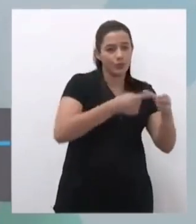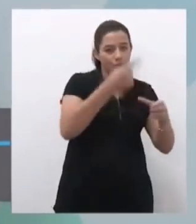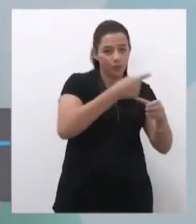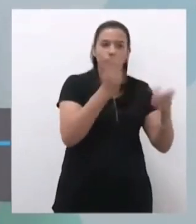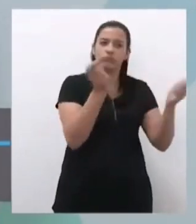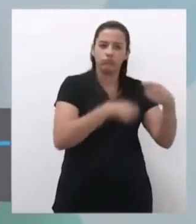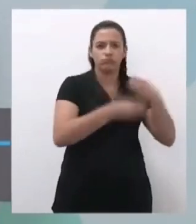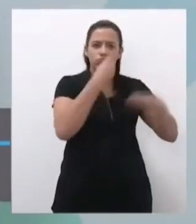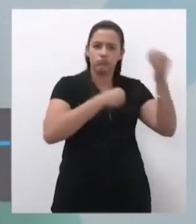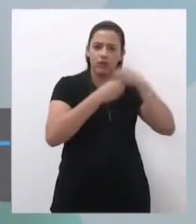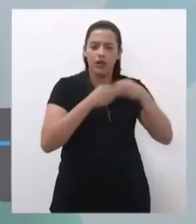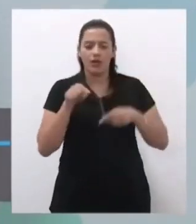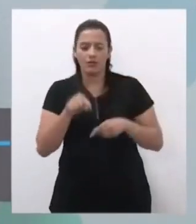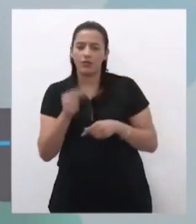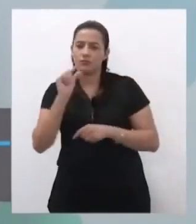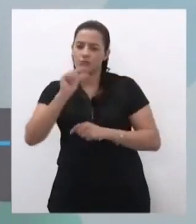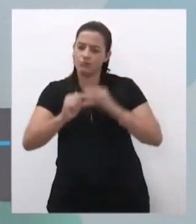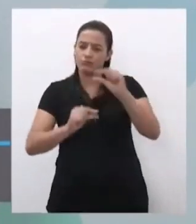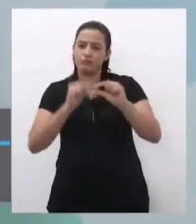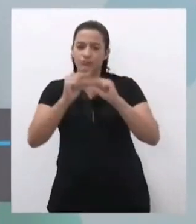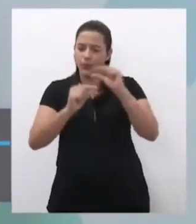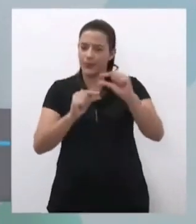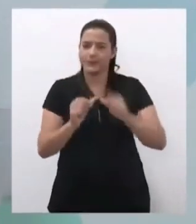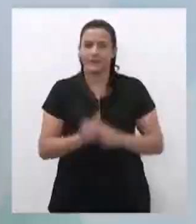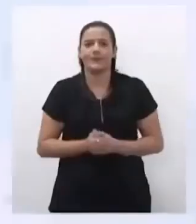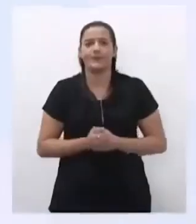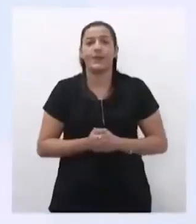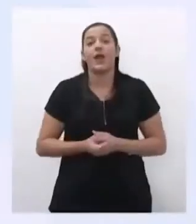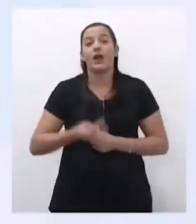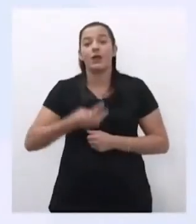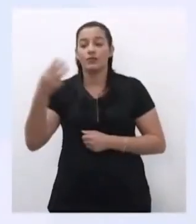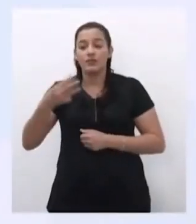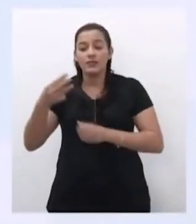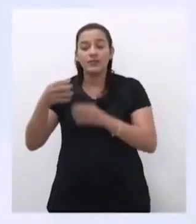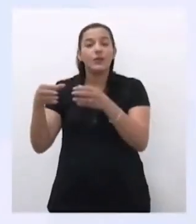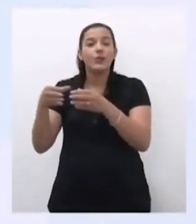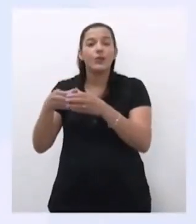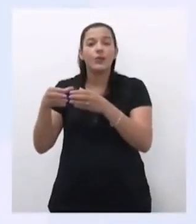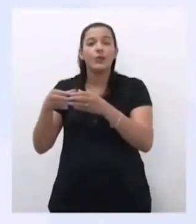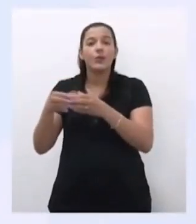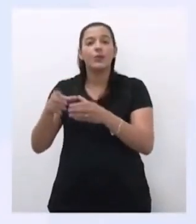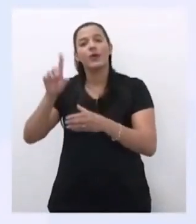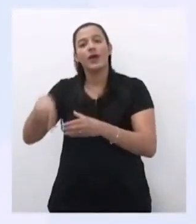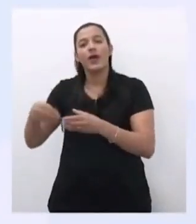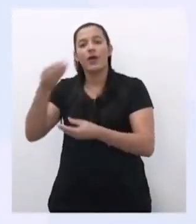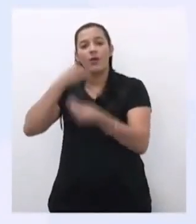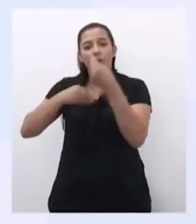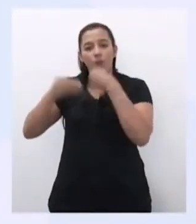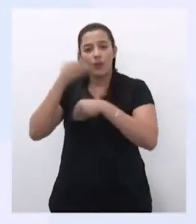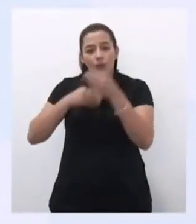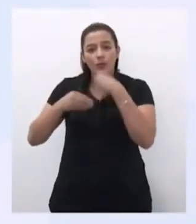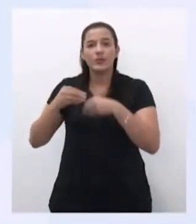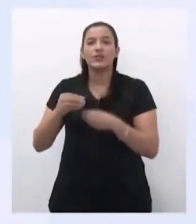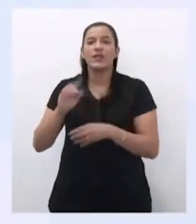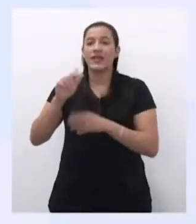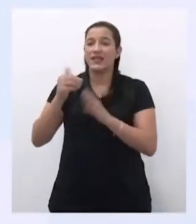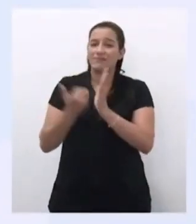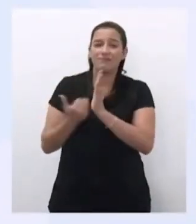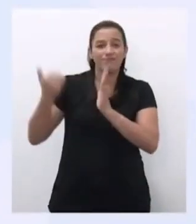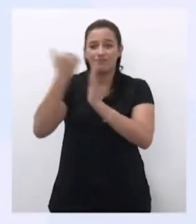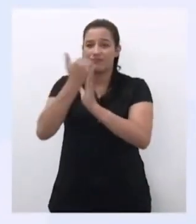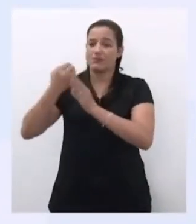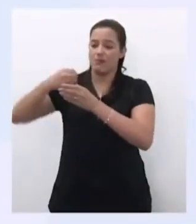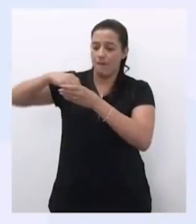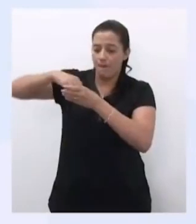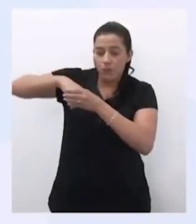de sódio, de açúcar, de calorias, né? E o terceiro grupo é o grupo dos alimentos ultraprocessados. Esse grupo é aquele